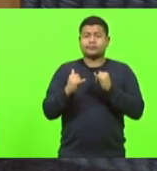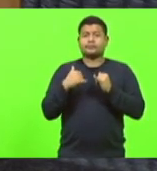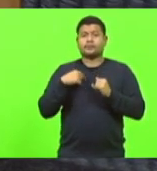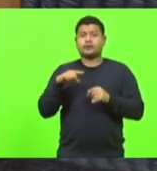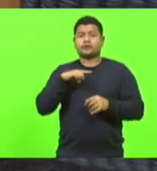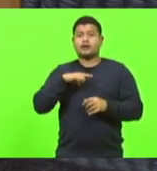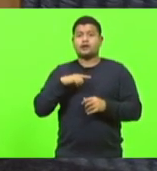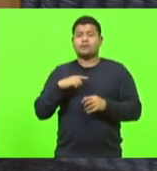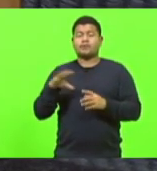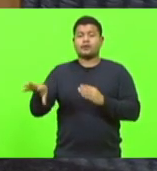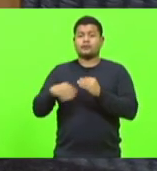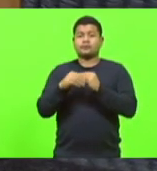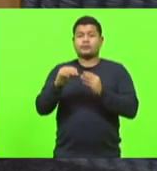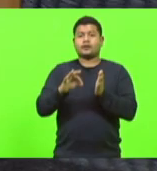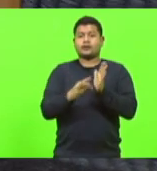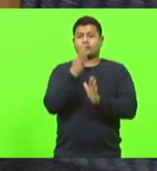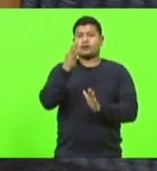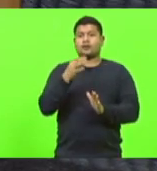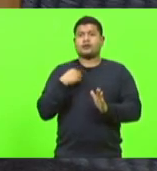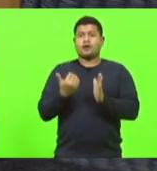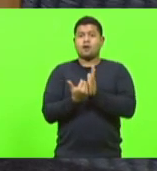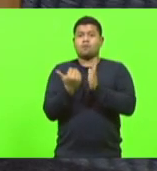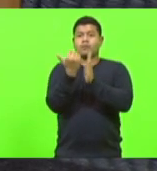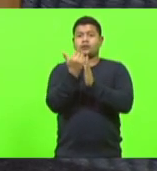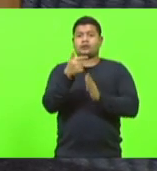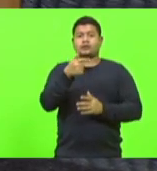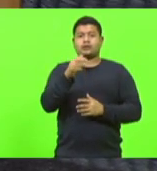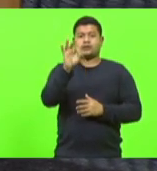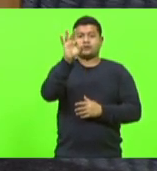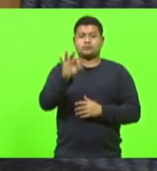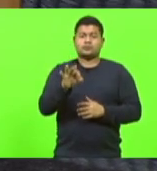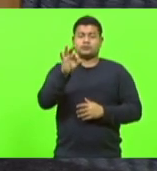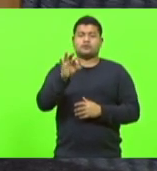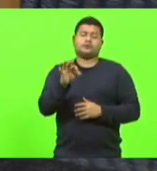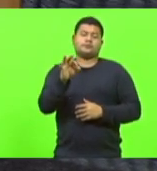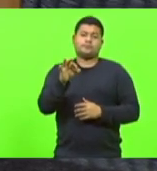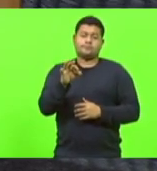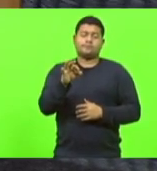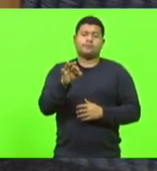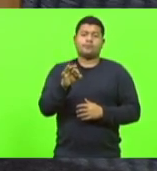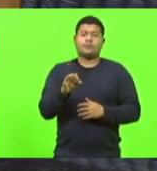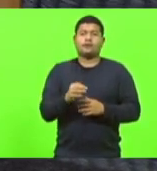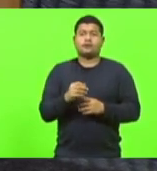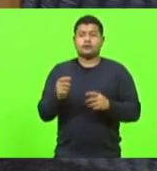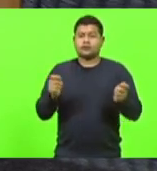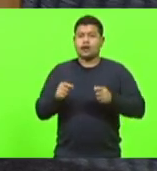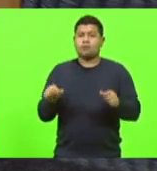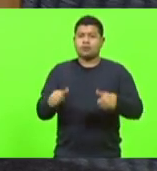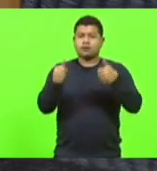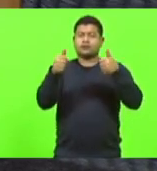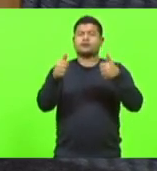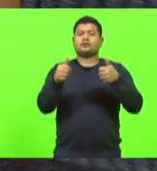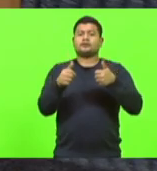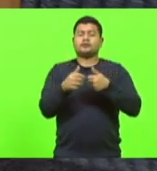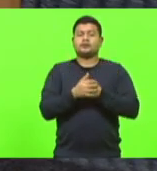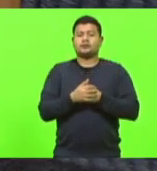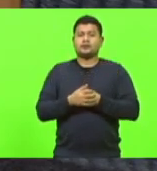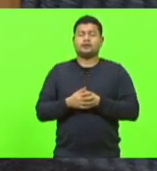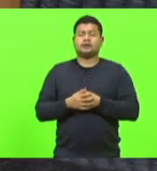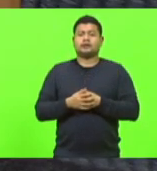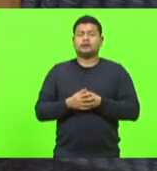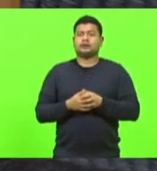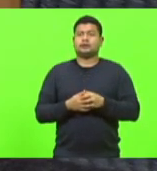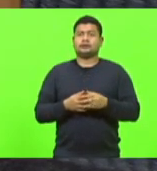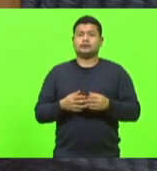destaque é para aumentar de 60 para 70 porcento então poderemos melhorar ainda eu apenas queria deixar claro